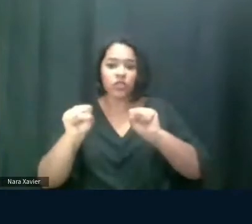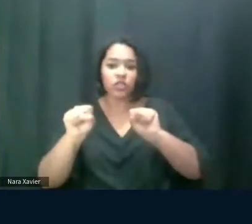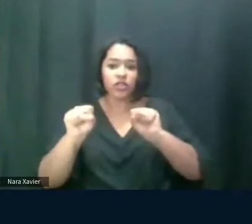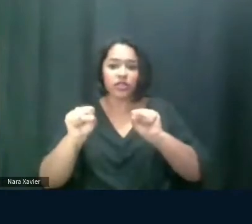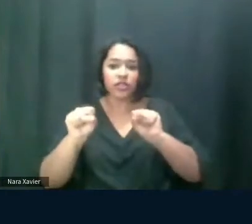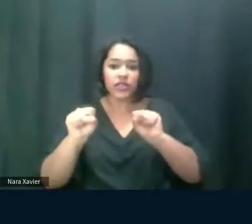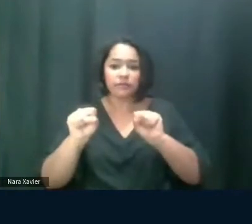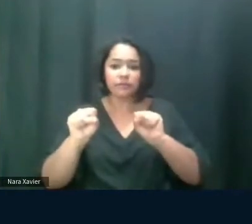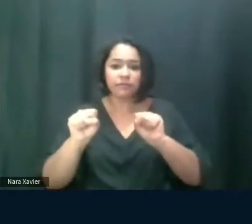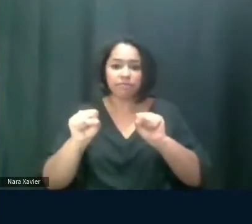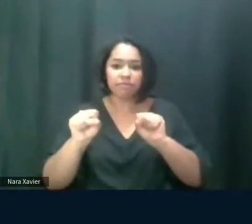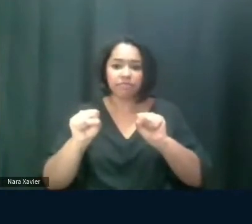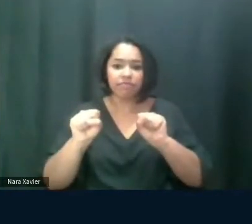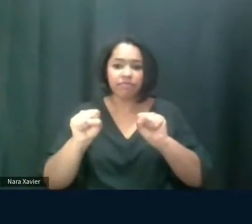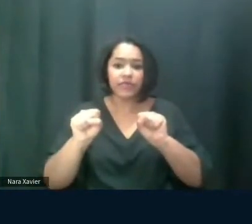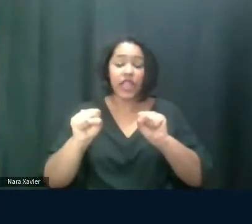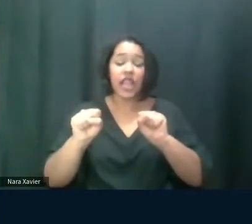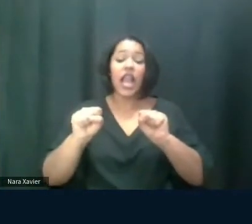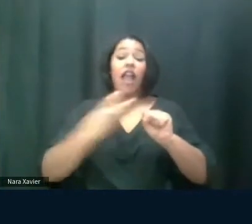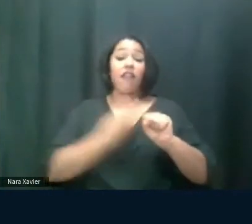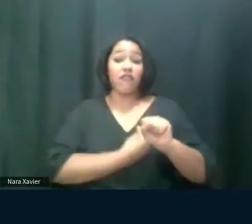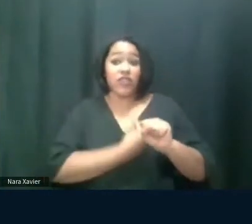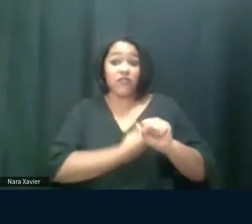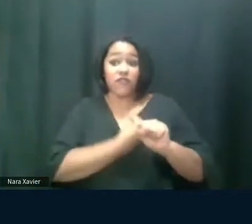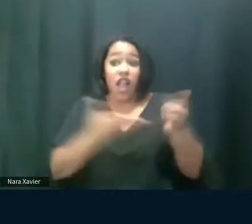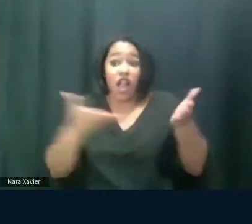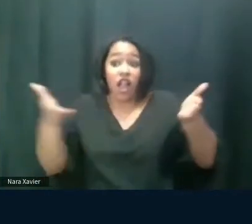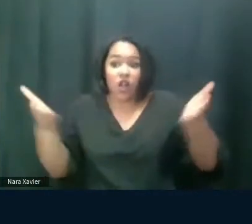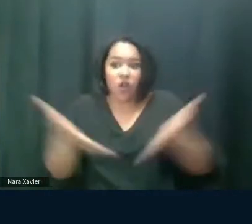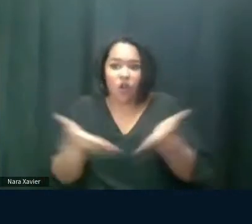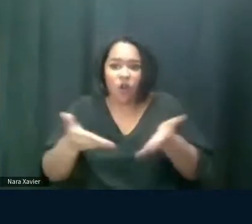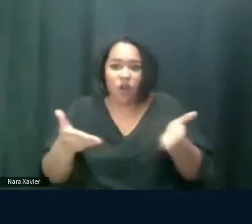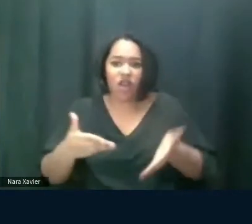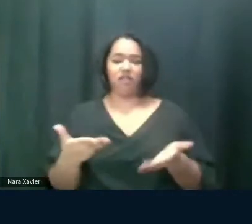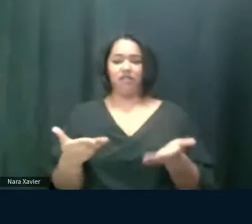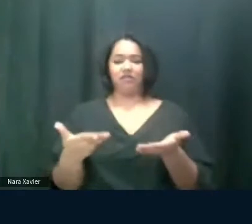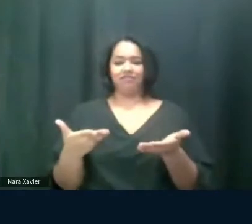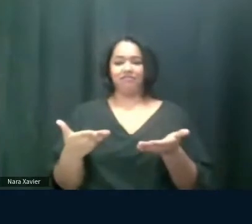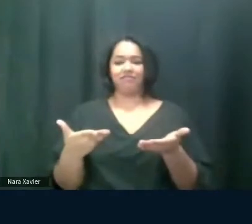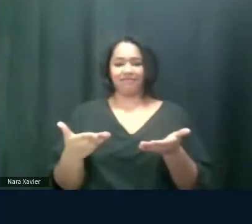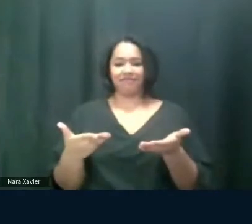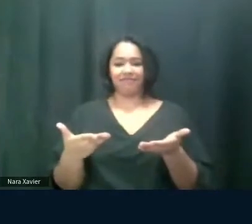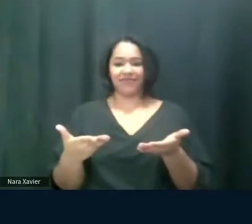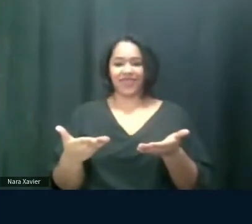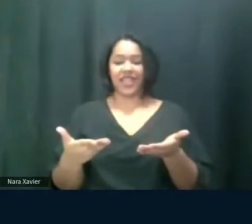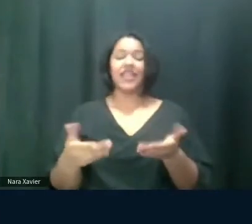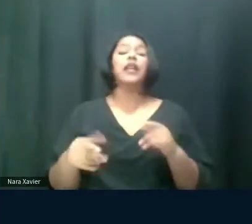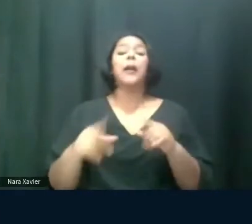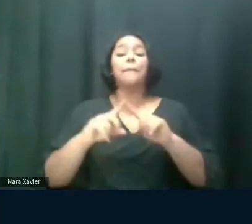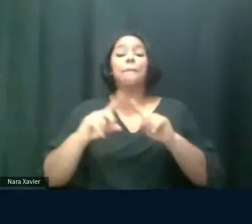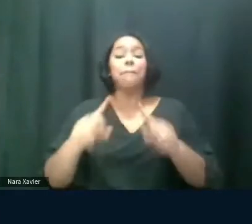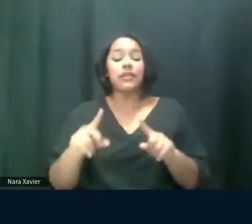bottom-up, em vivo, não in vitro. Quer dizer, claro, também acontece in vitro, mas